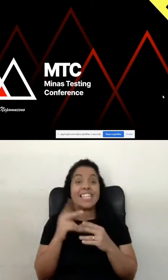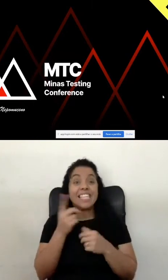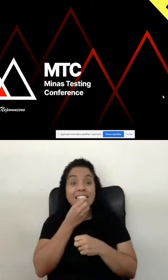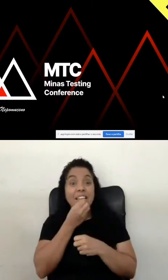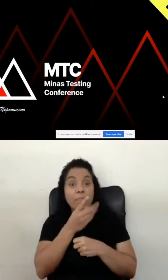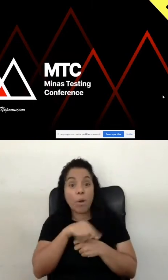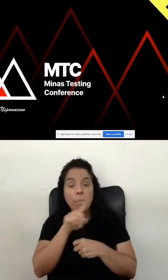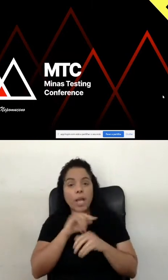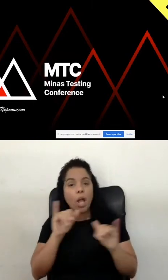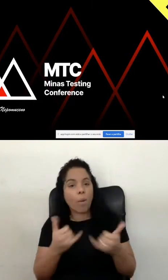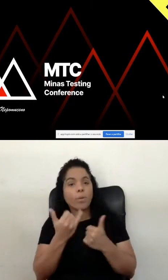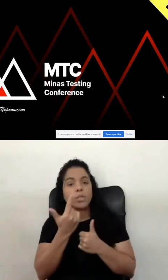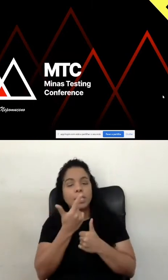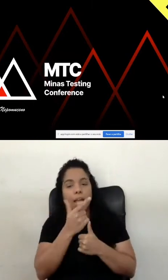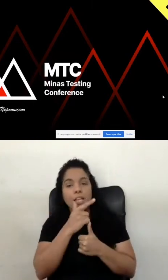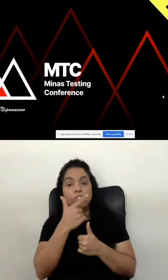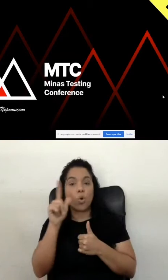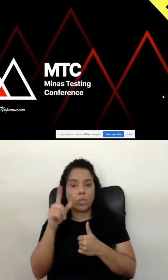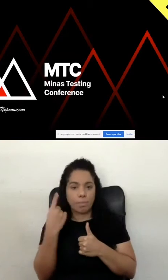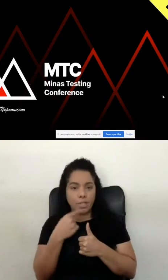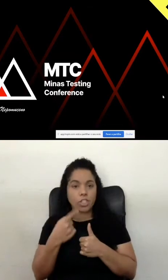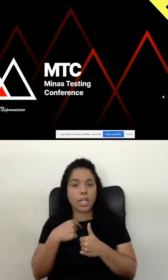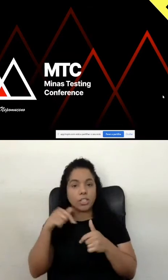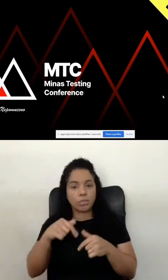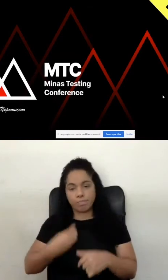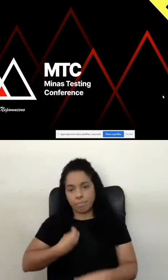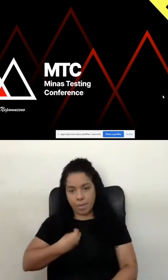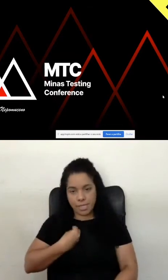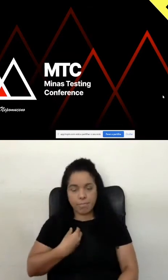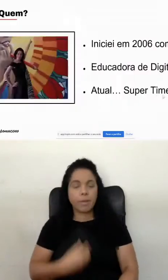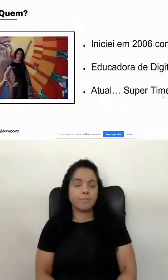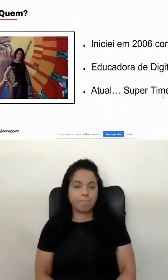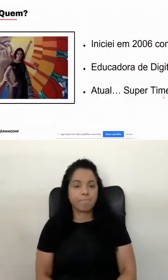tipo de oportunidade para a gente, para estarmos aqui.